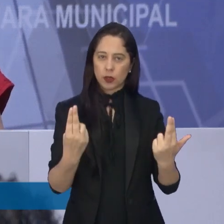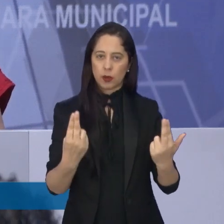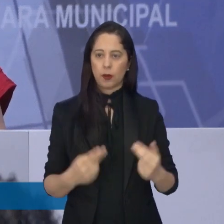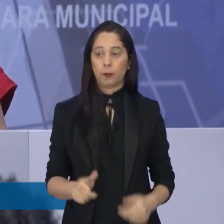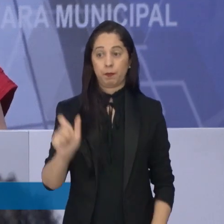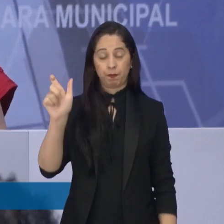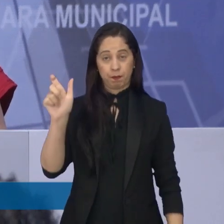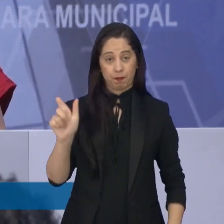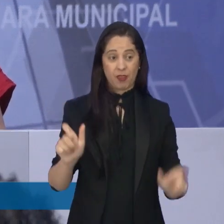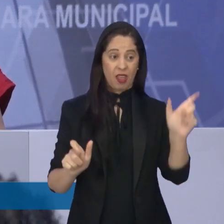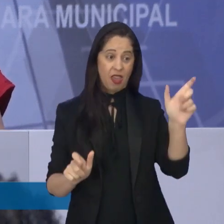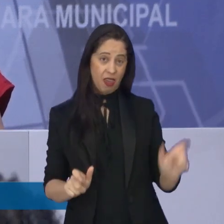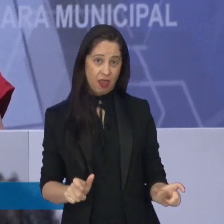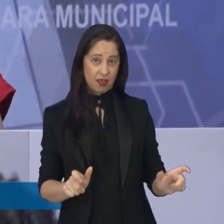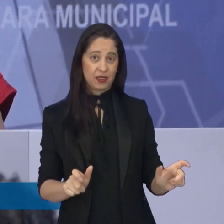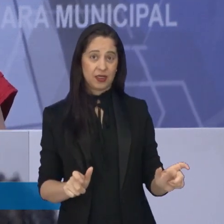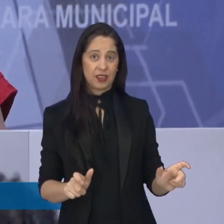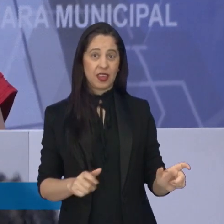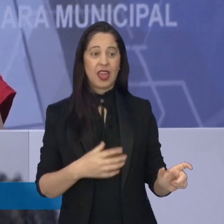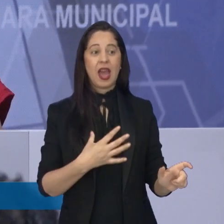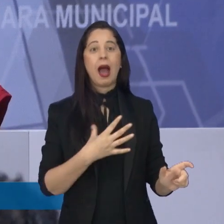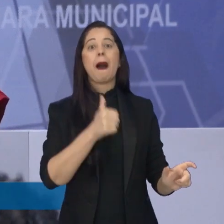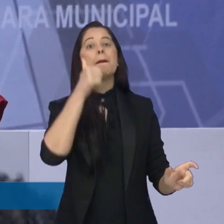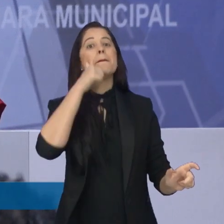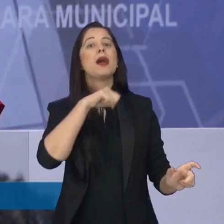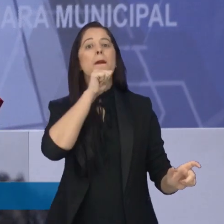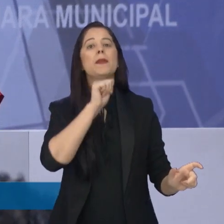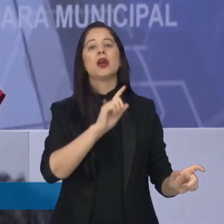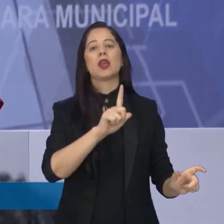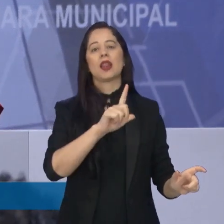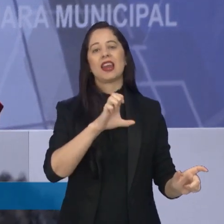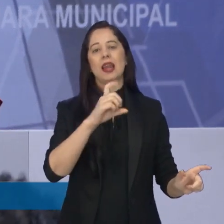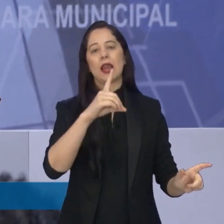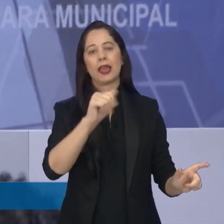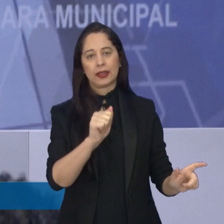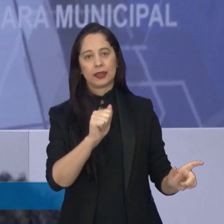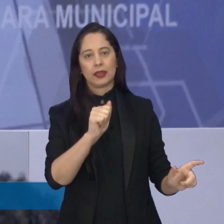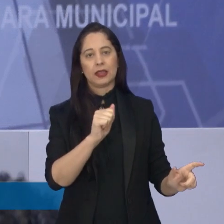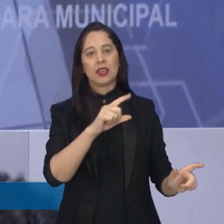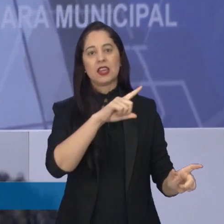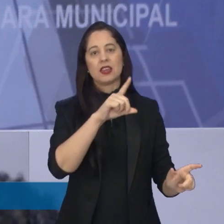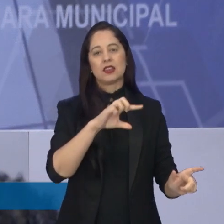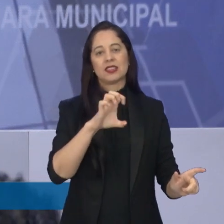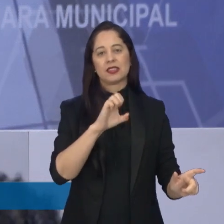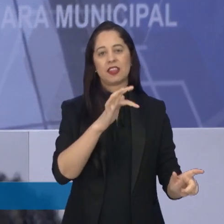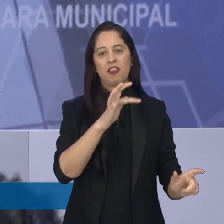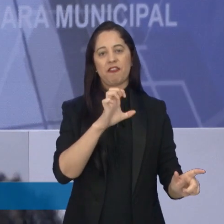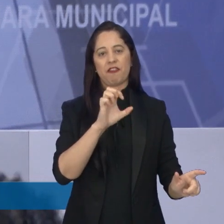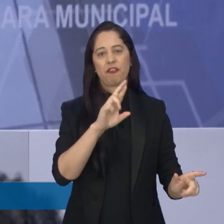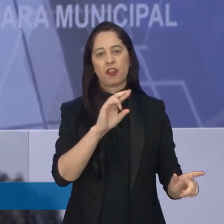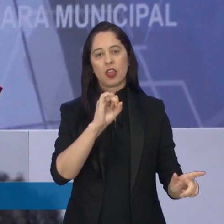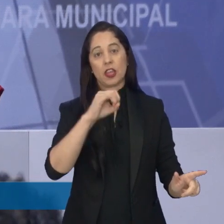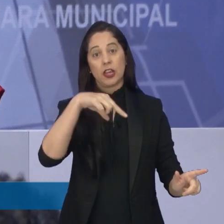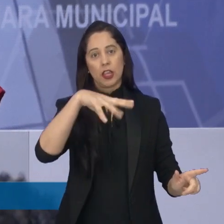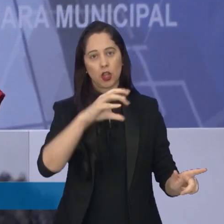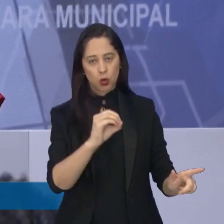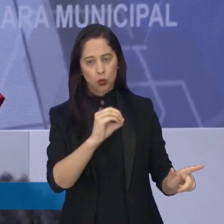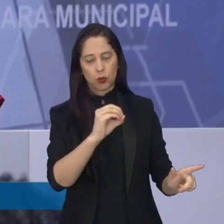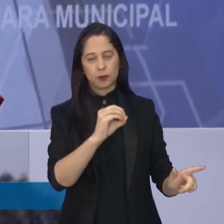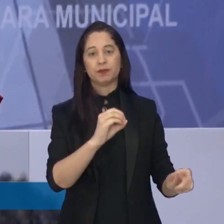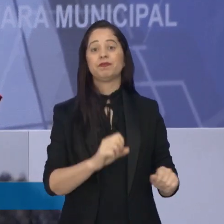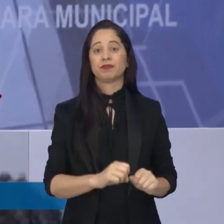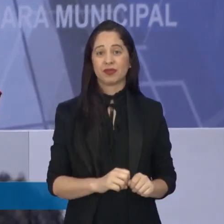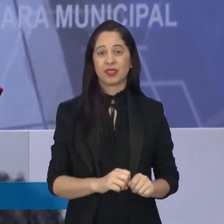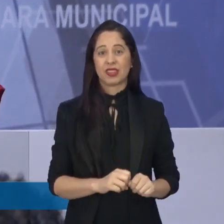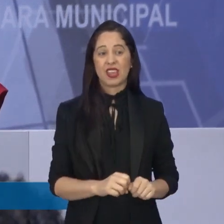Milioni é filho de Leda Salesiane Milioni e Zeferino Milioni, irmão